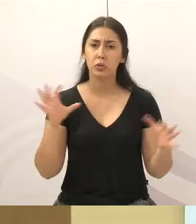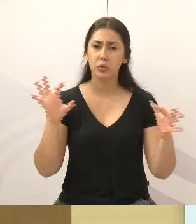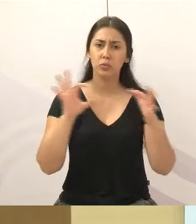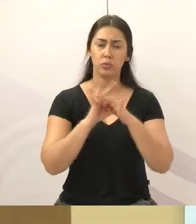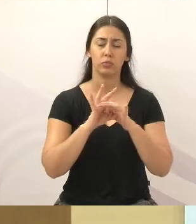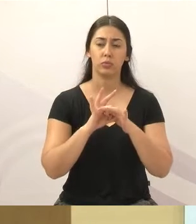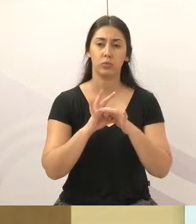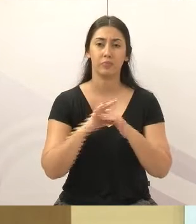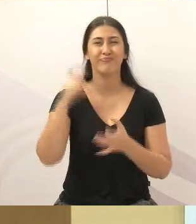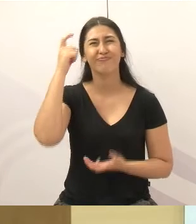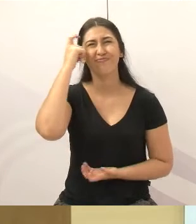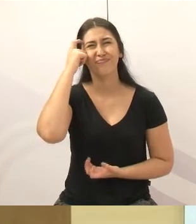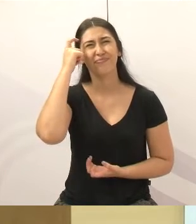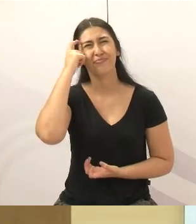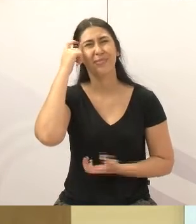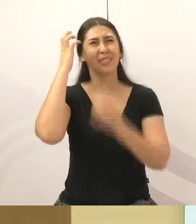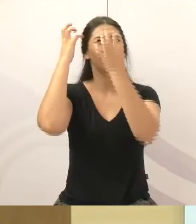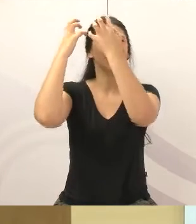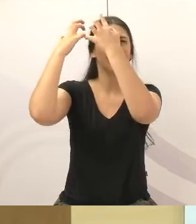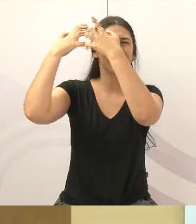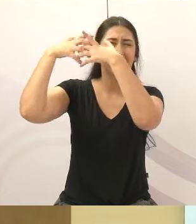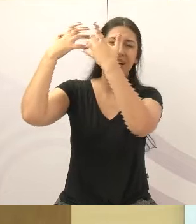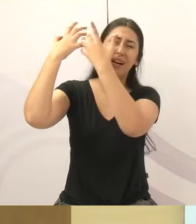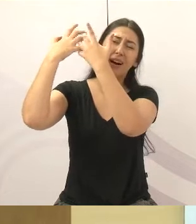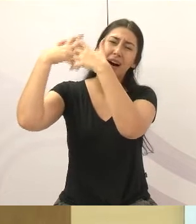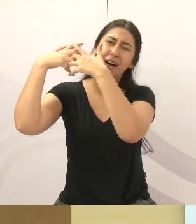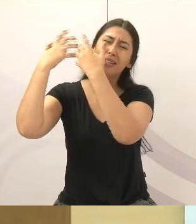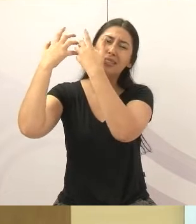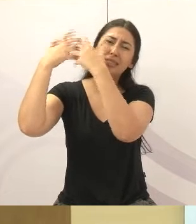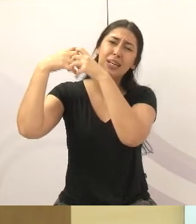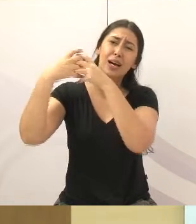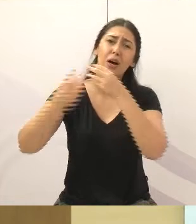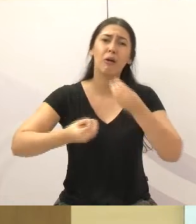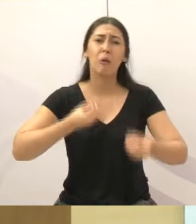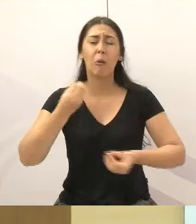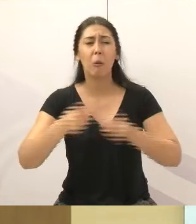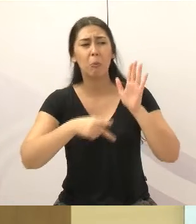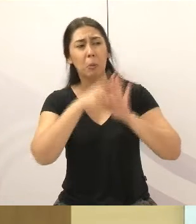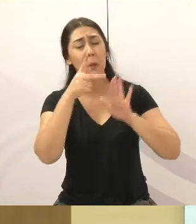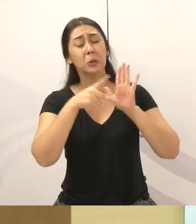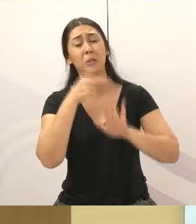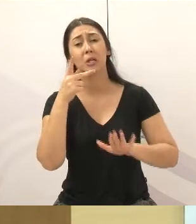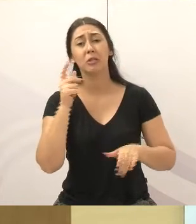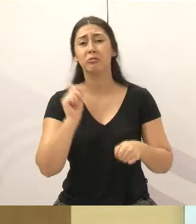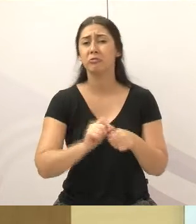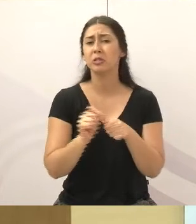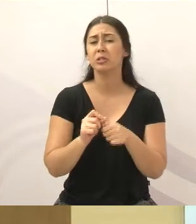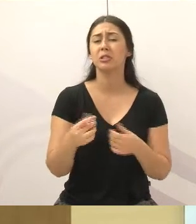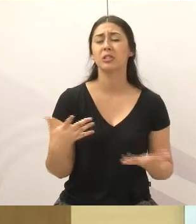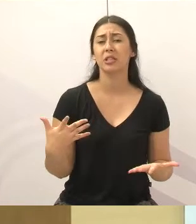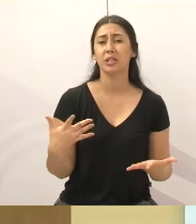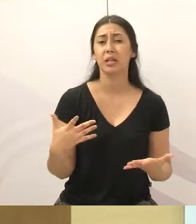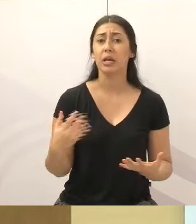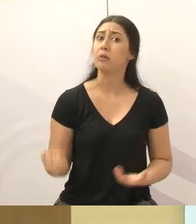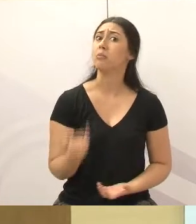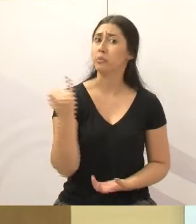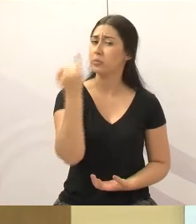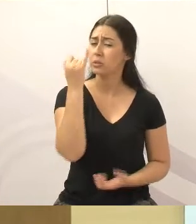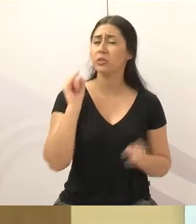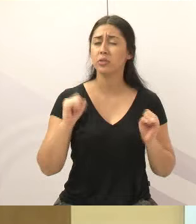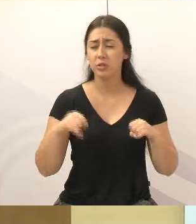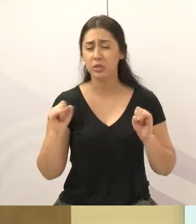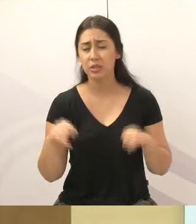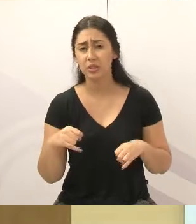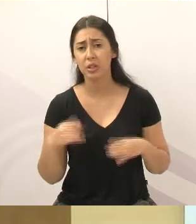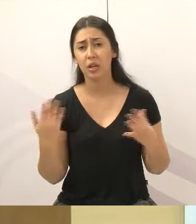gente pensasse bastante, presidente, avaliasse bastante esse projeto, sem dúvida é um projeto de grande importância, a gente sabe disso. Nesse